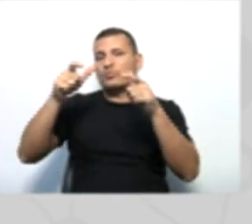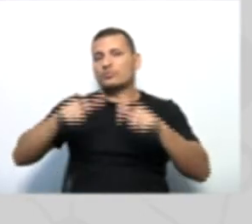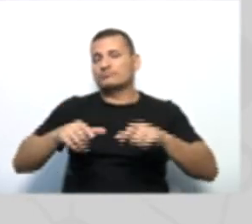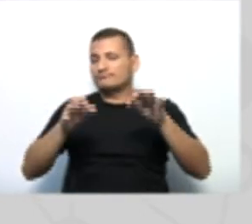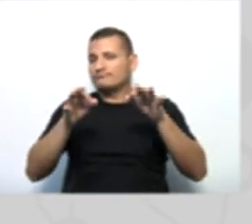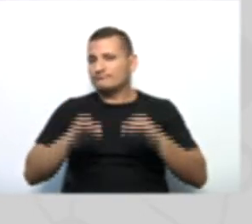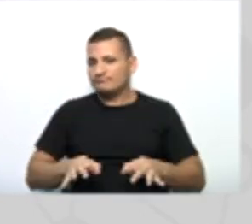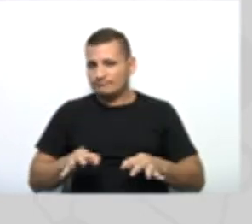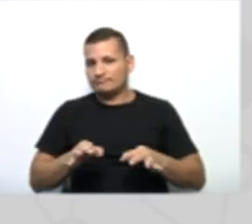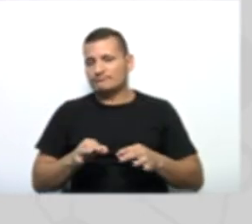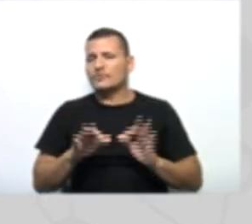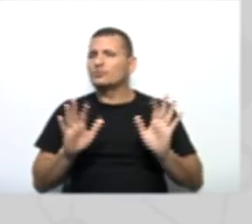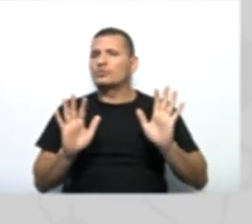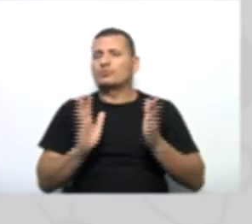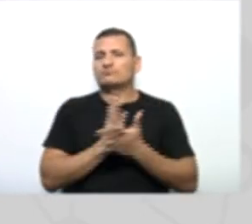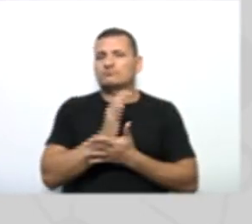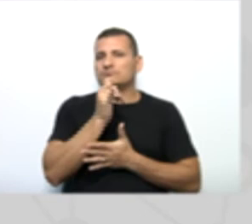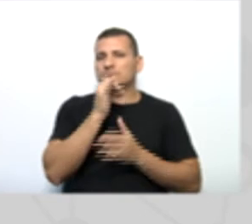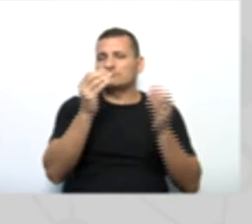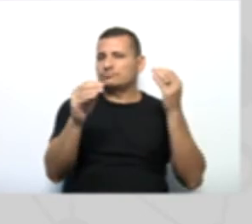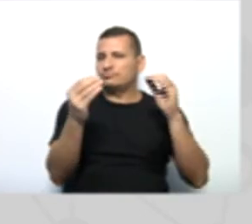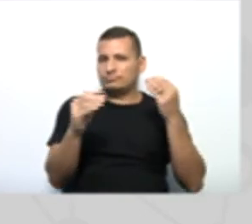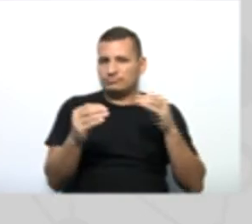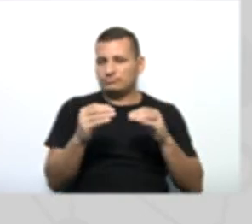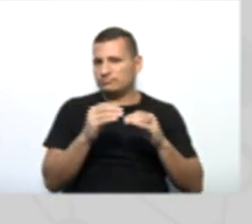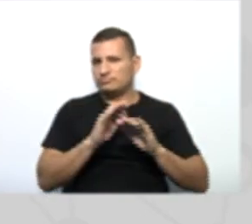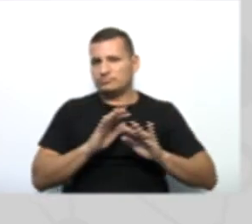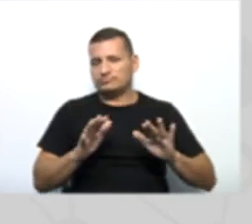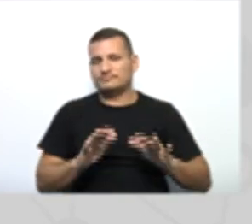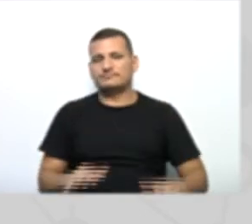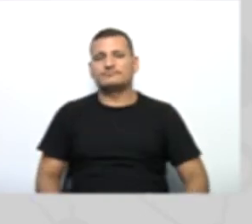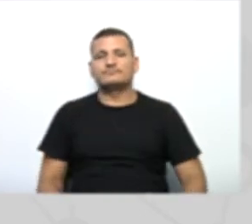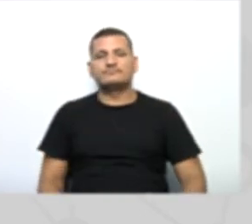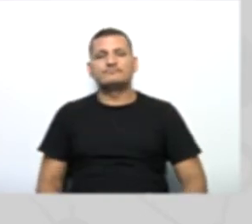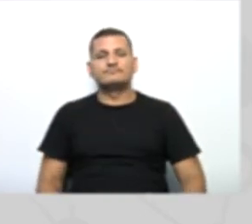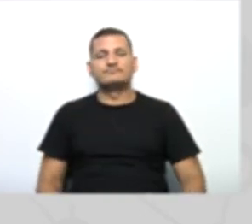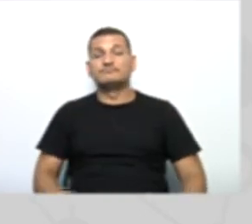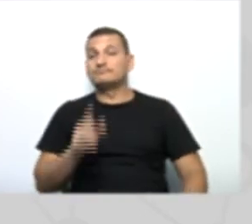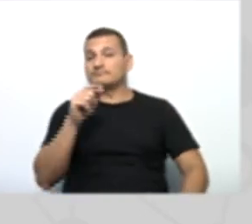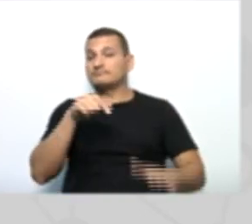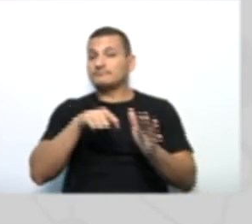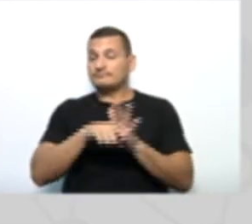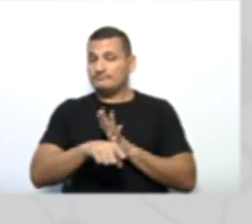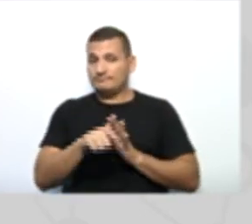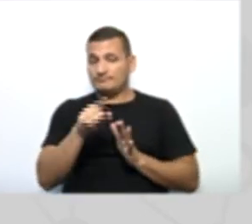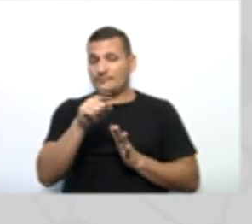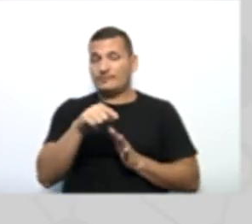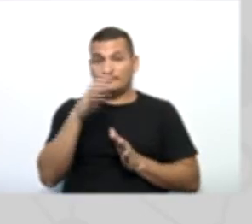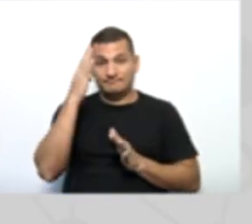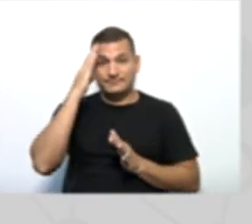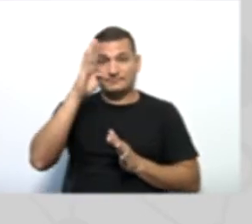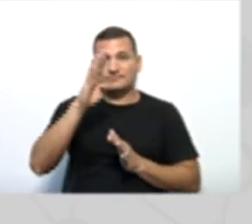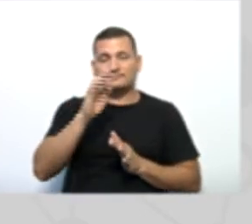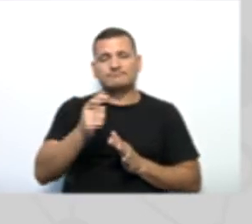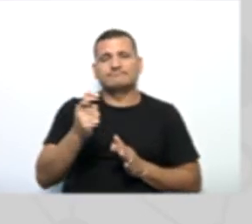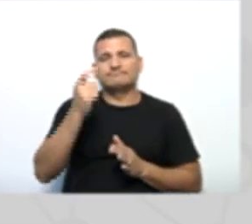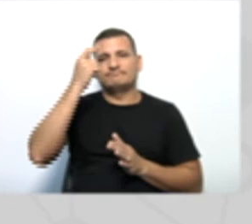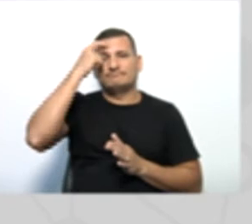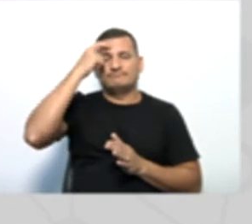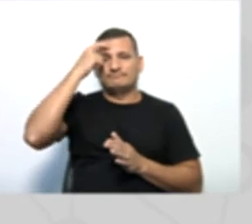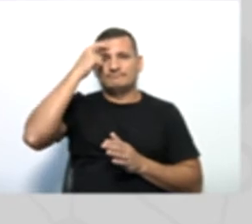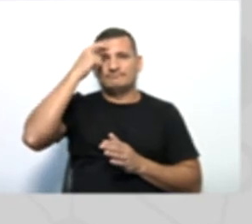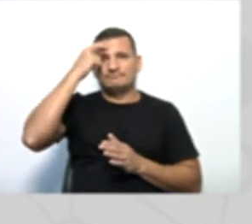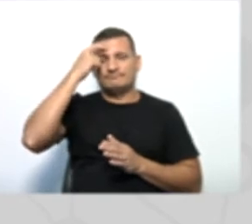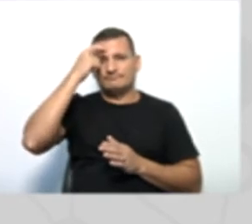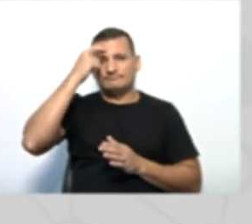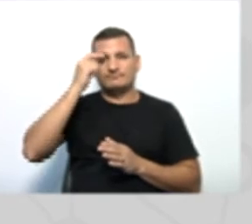bom? Então era só citar alguns desses aí e já acertava a resposta. Essa pergunta é principalmente para conscientizá-lo